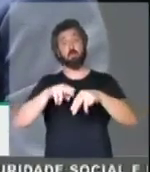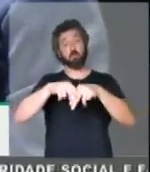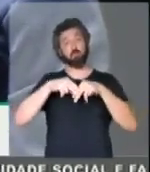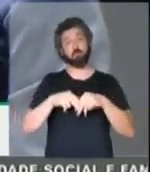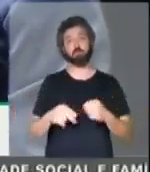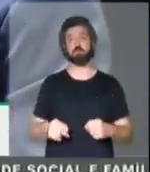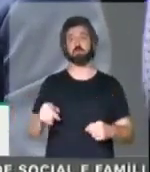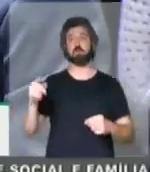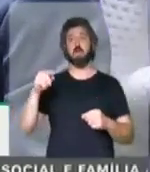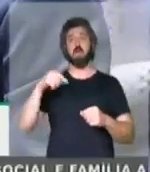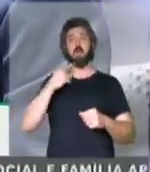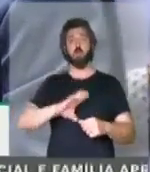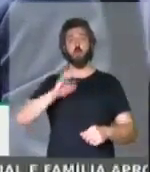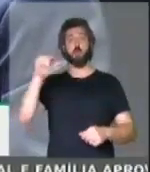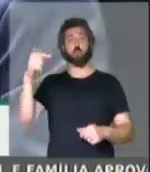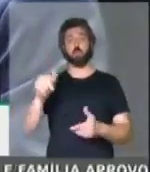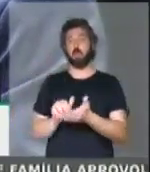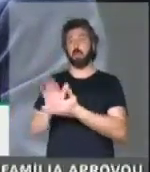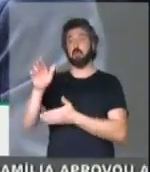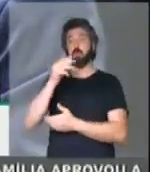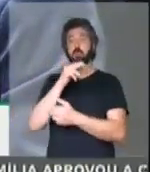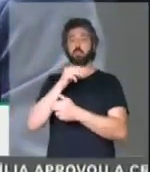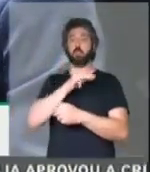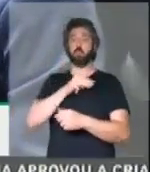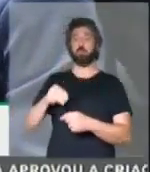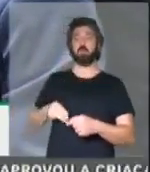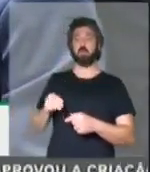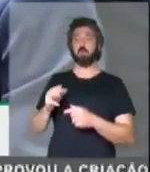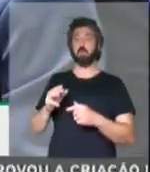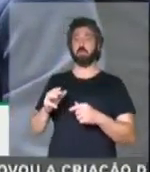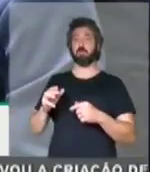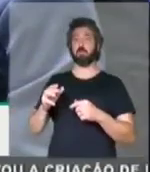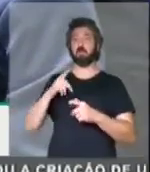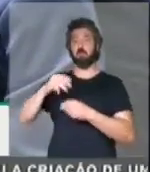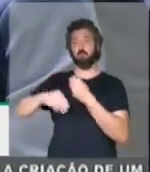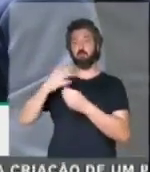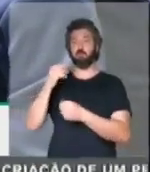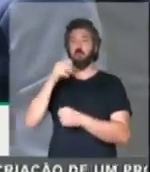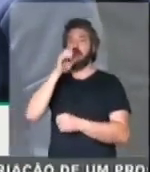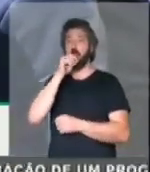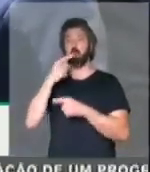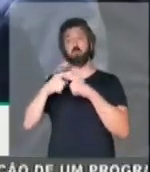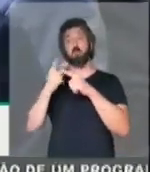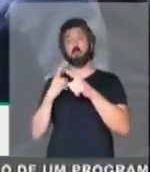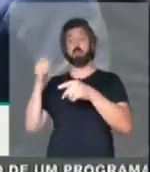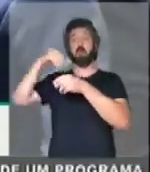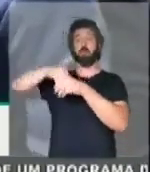esteja aí a razão dele não ter a coragem de admitir o ministro tão envolvido com laranja qualquer pode ser oi gente